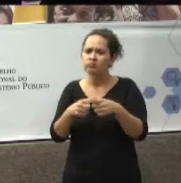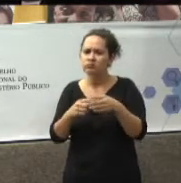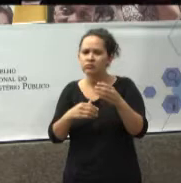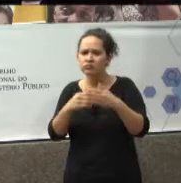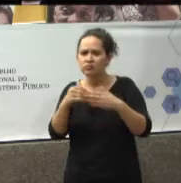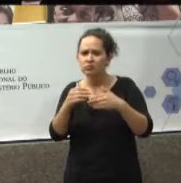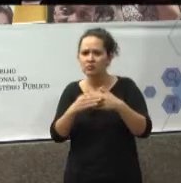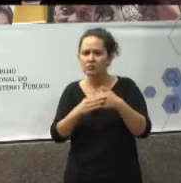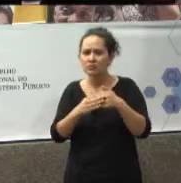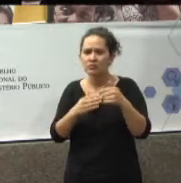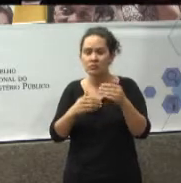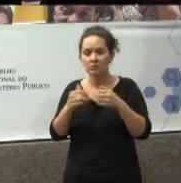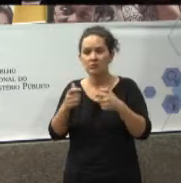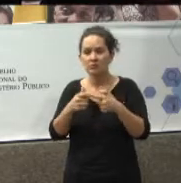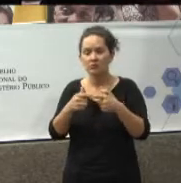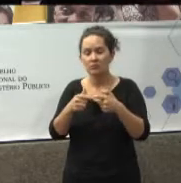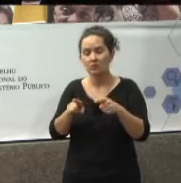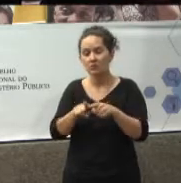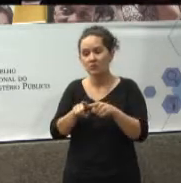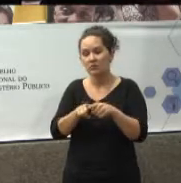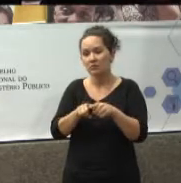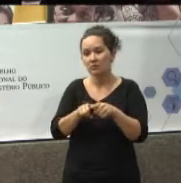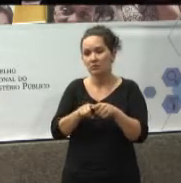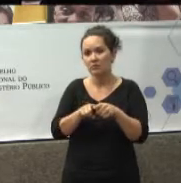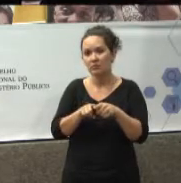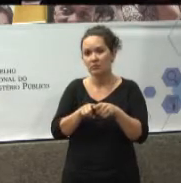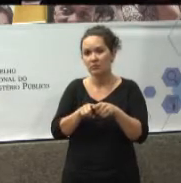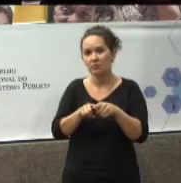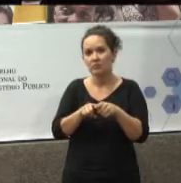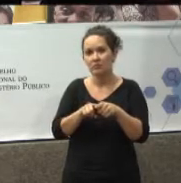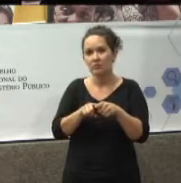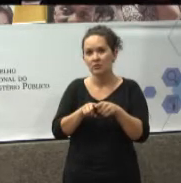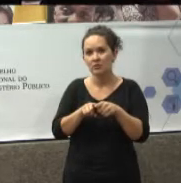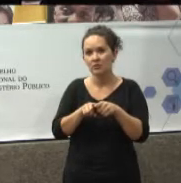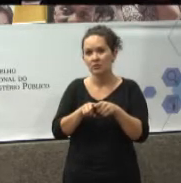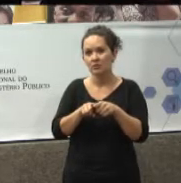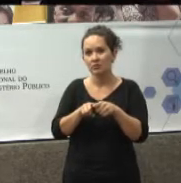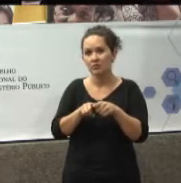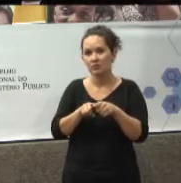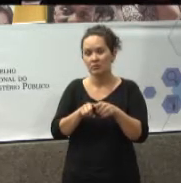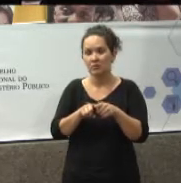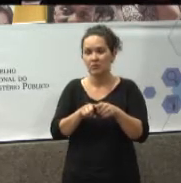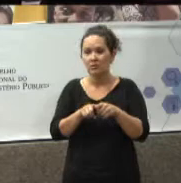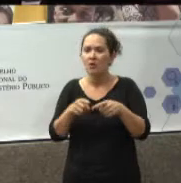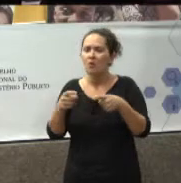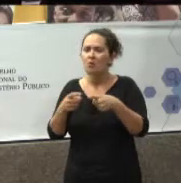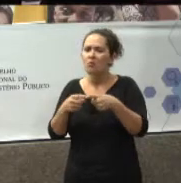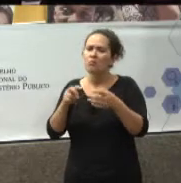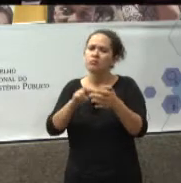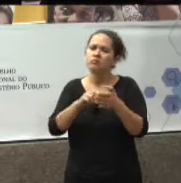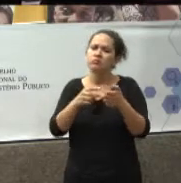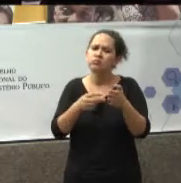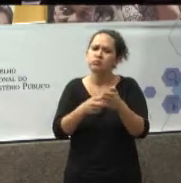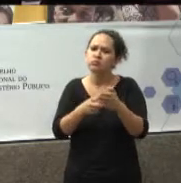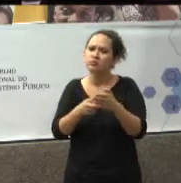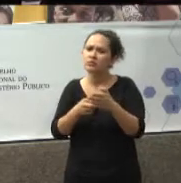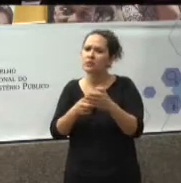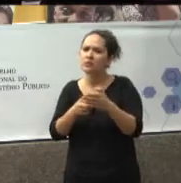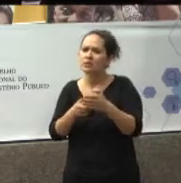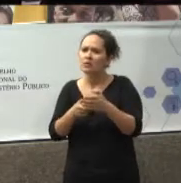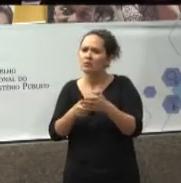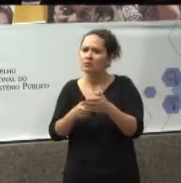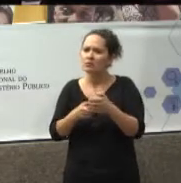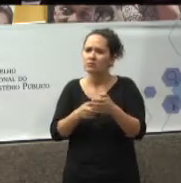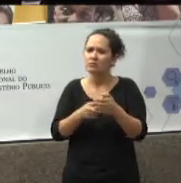eu coloquei a a definição do dicionário que medicina eu gosto é mercantilismo é o